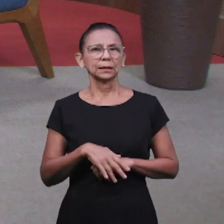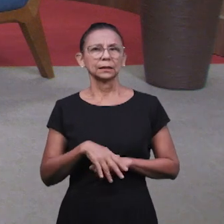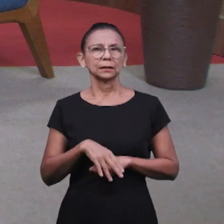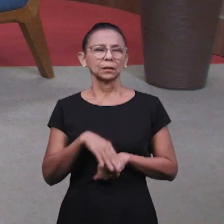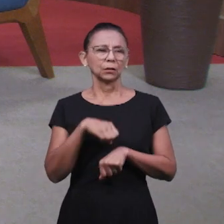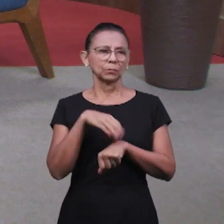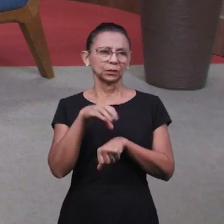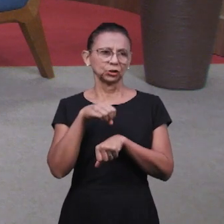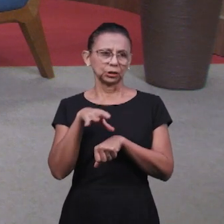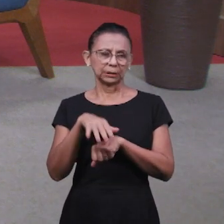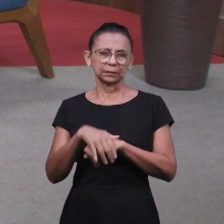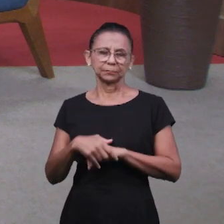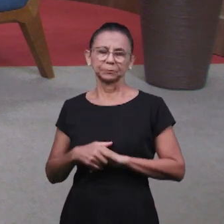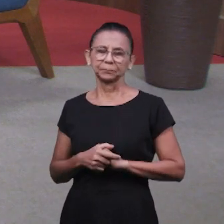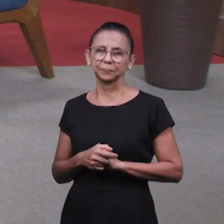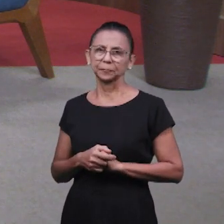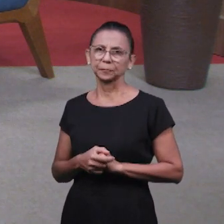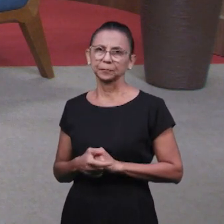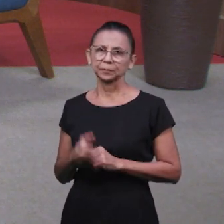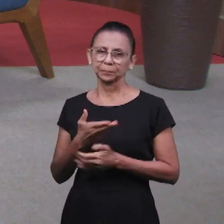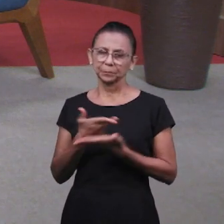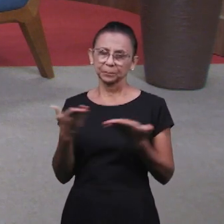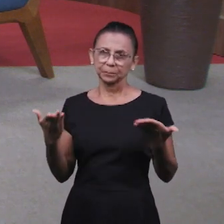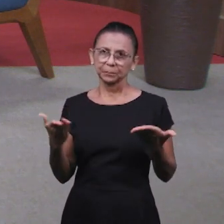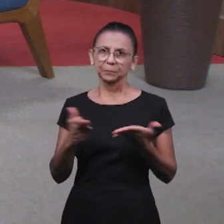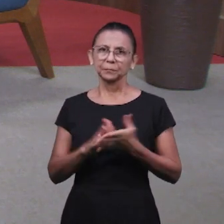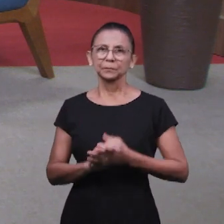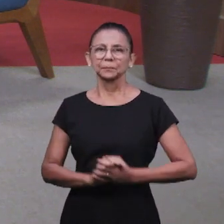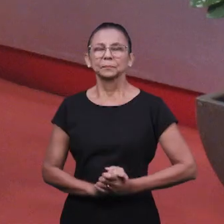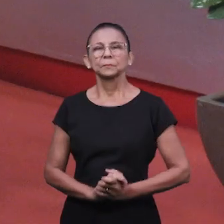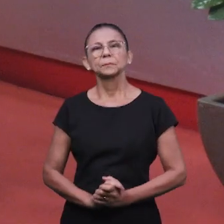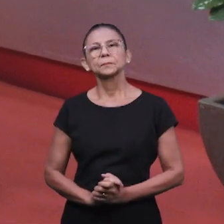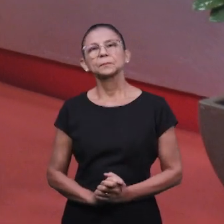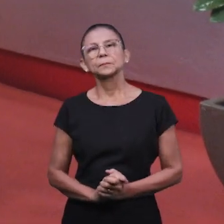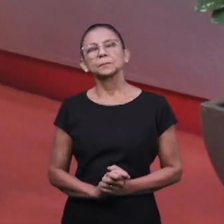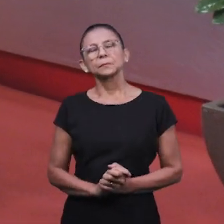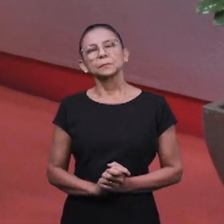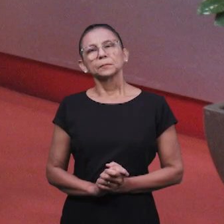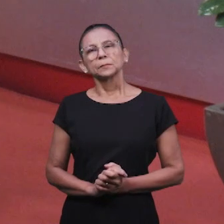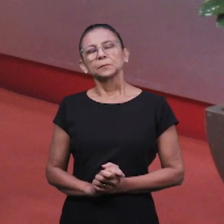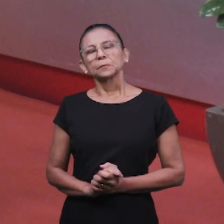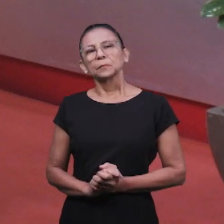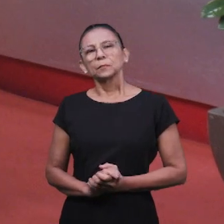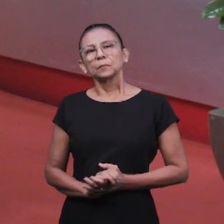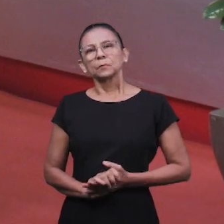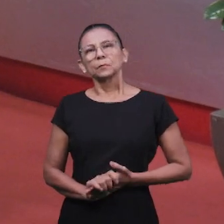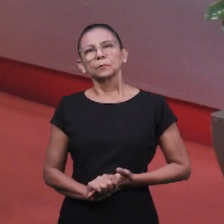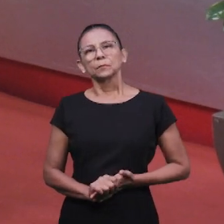aplicando o que nós conversamos aqui aos nossos irmãos que estão assistindo. Queridos,